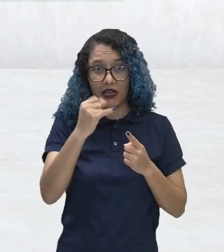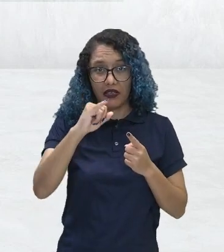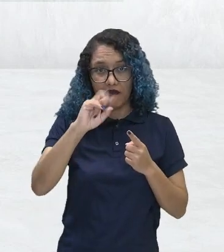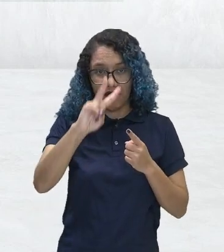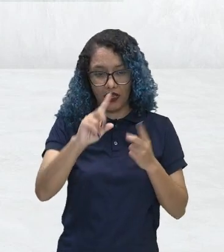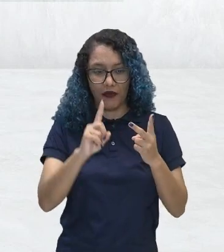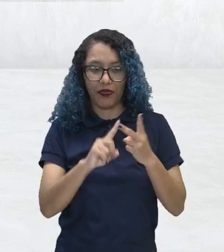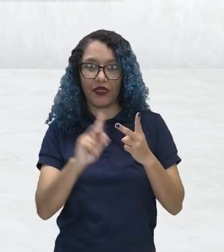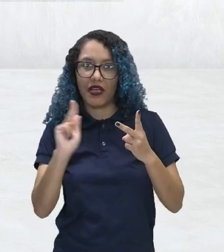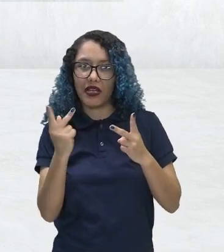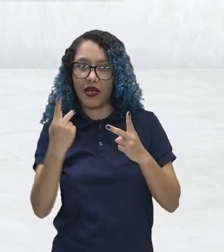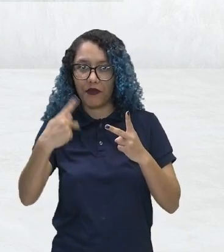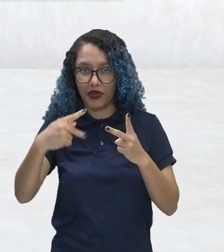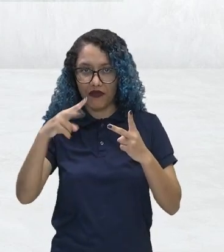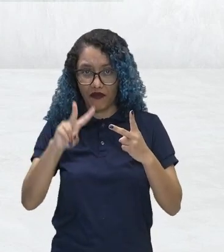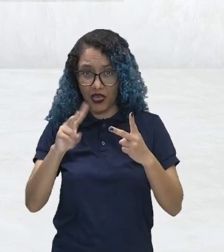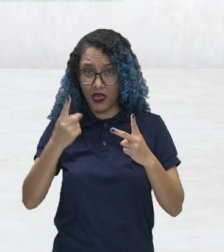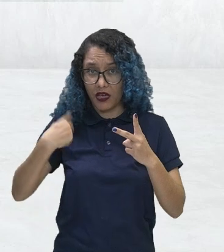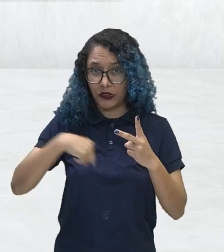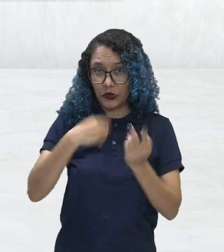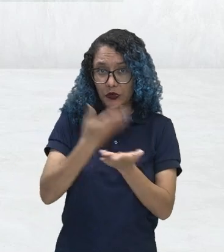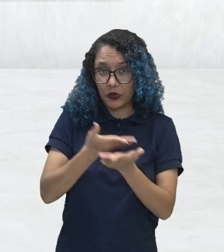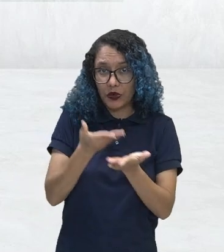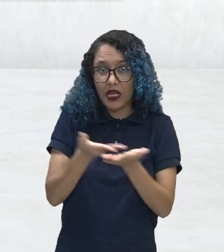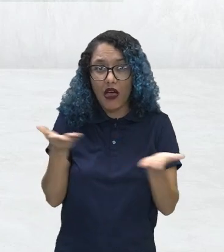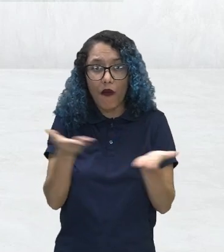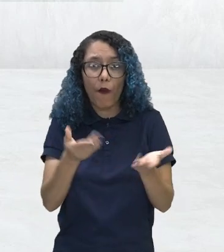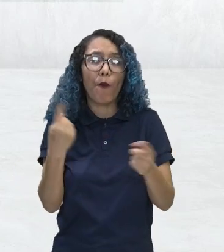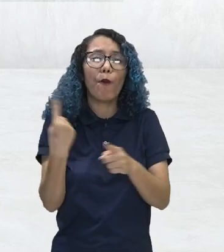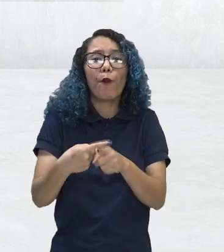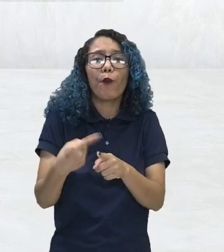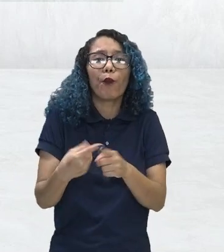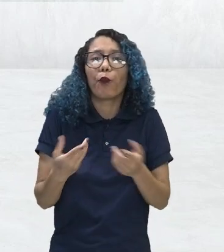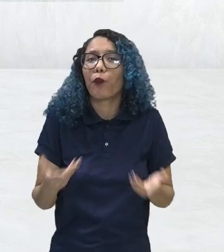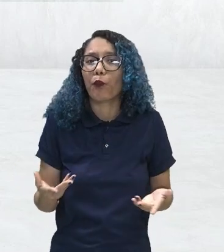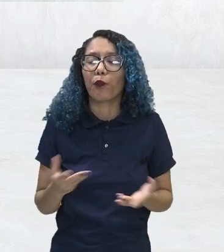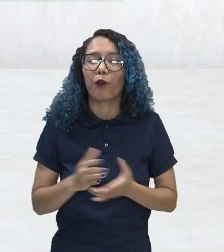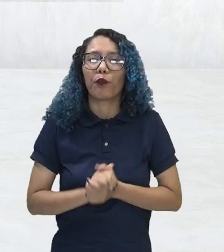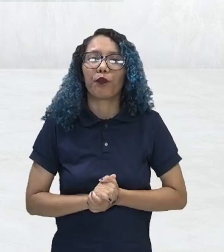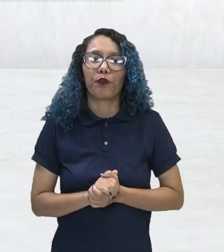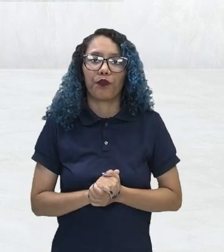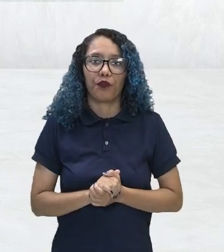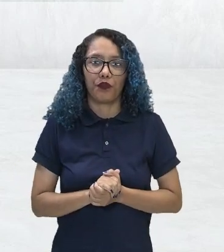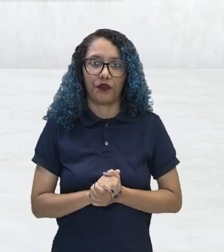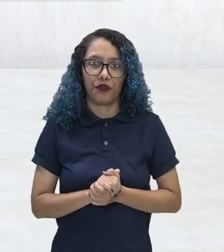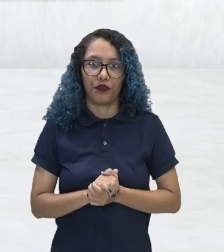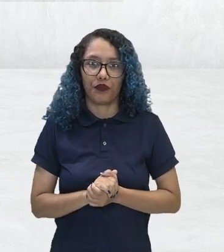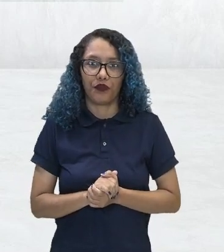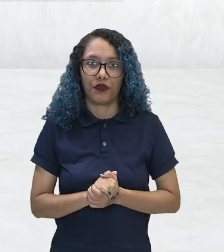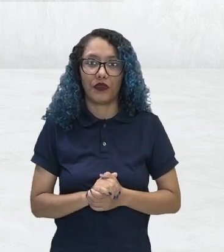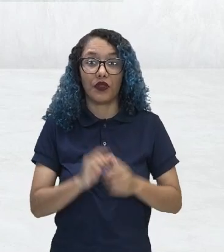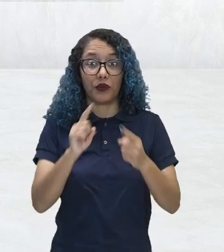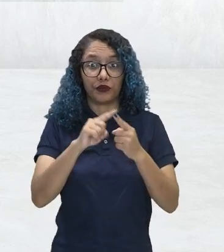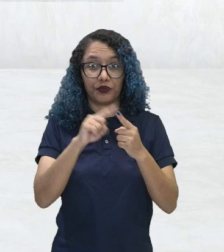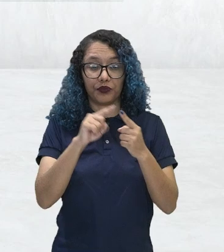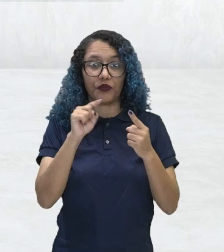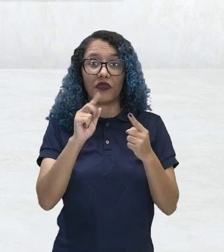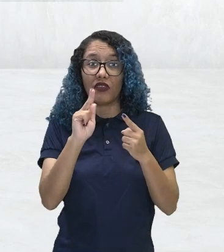aula? O HIV, ele vai causar o quê? Uma baixa na